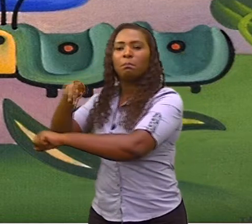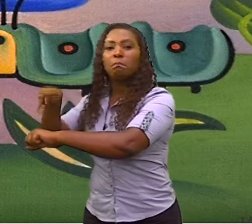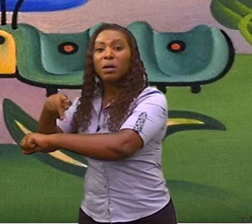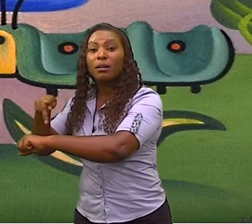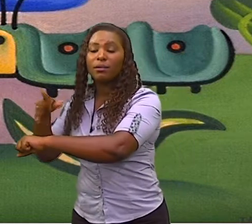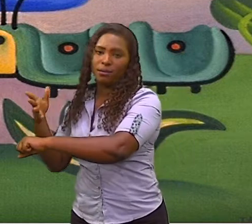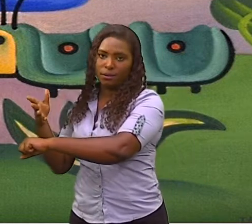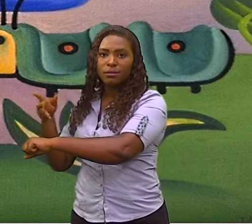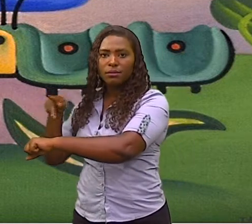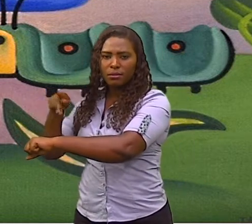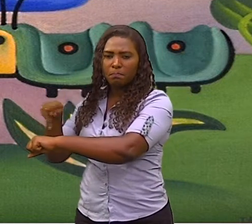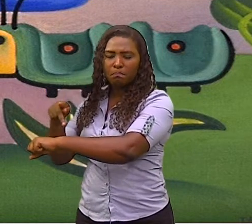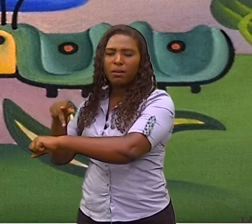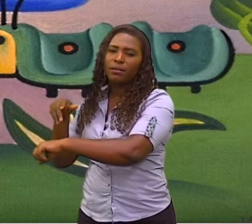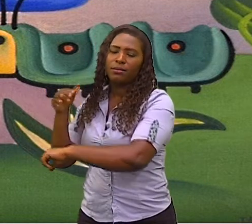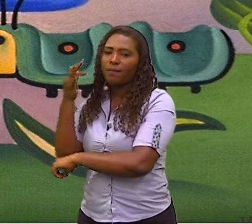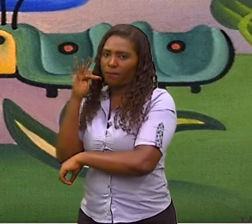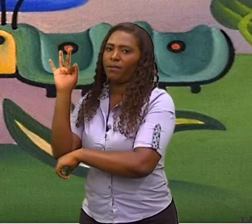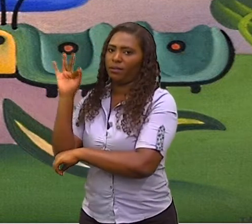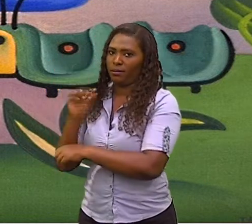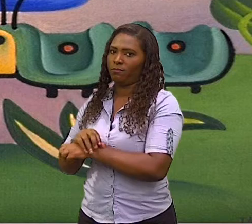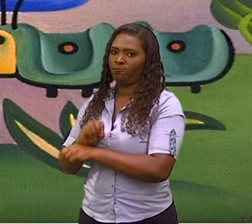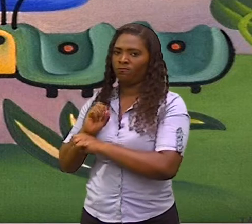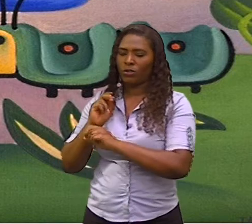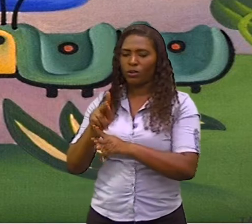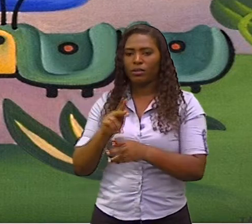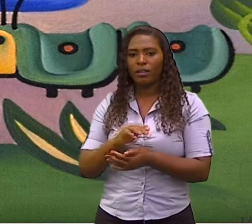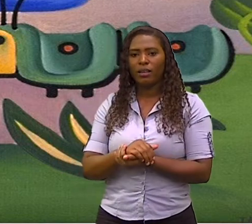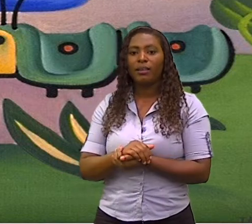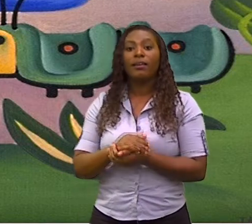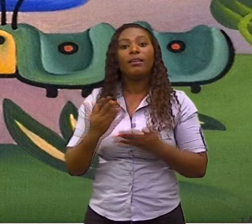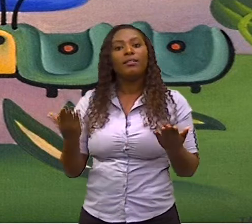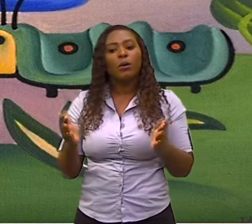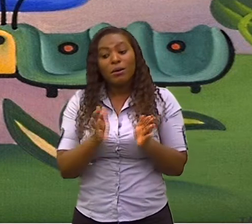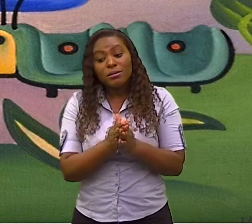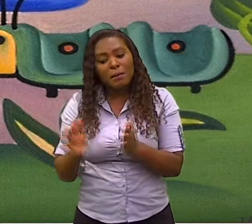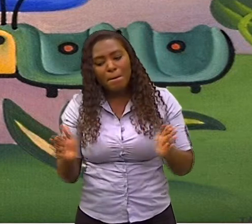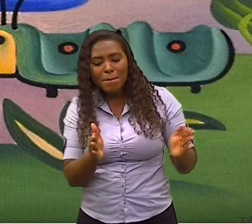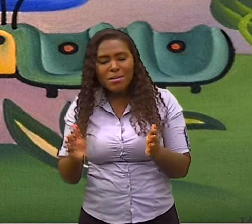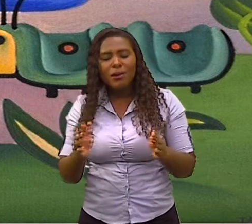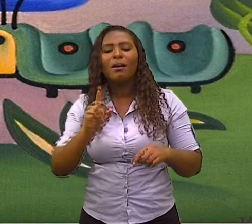o Brasil, era chamada a fase pau-brasil.